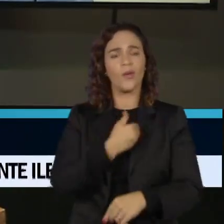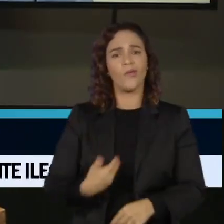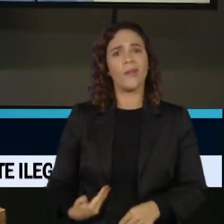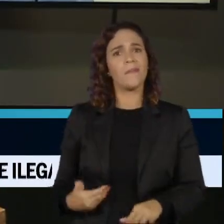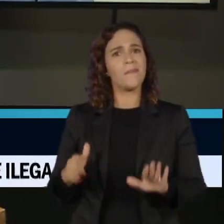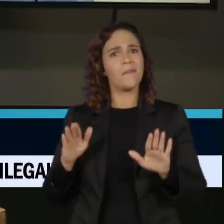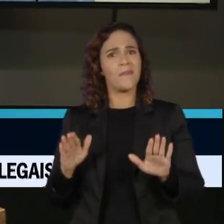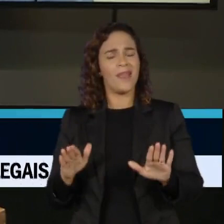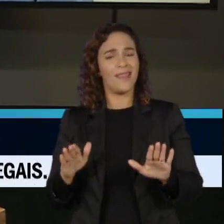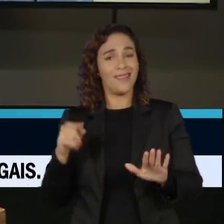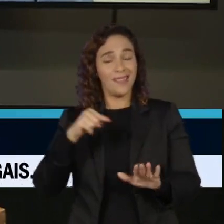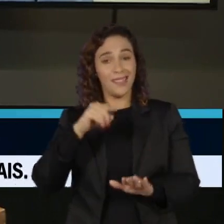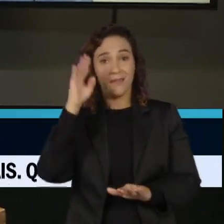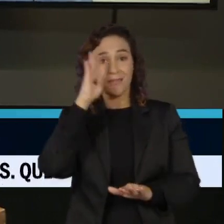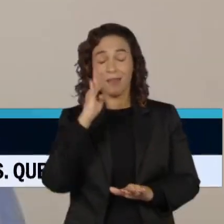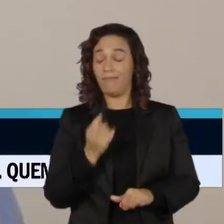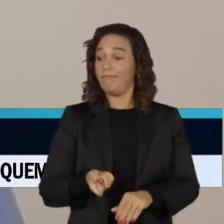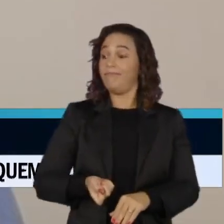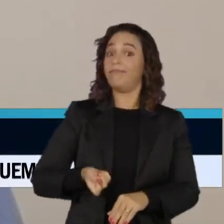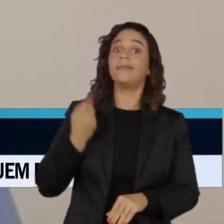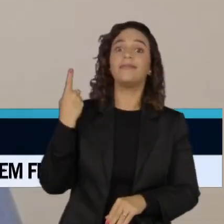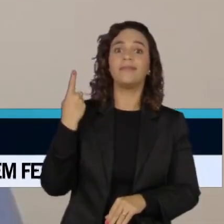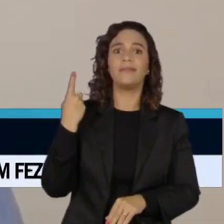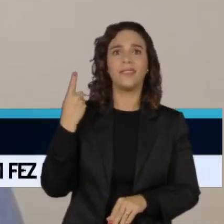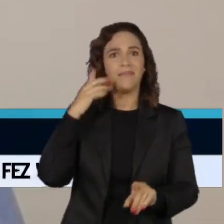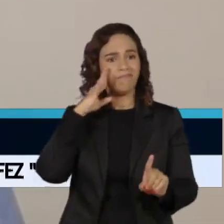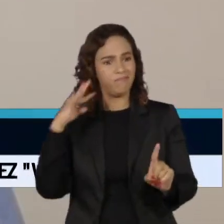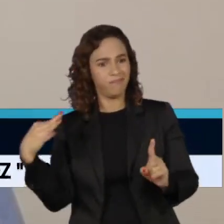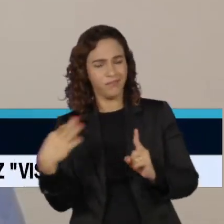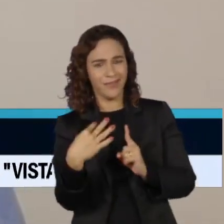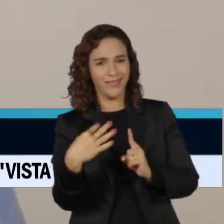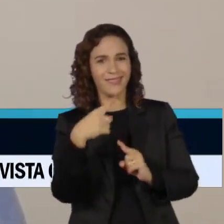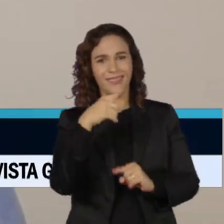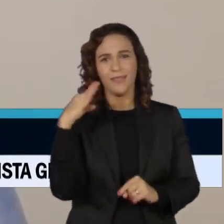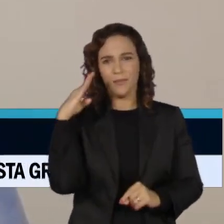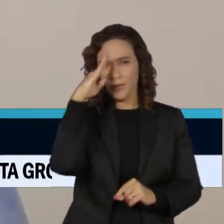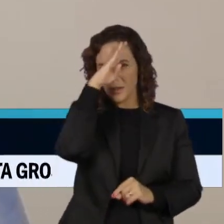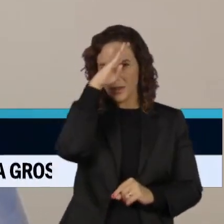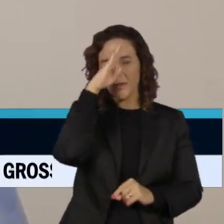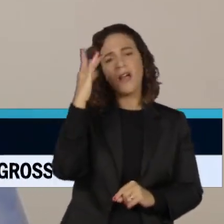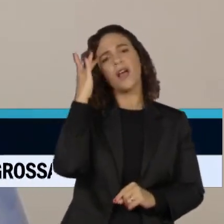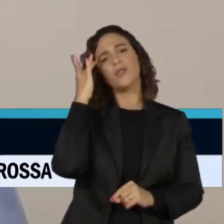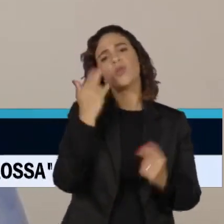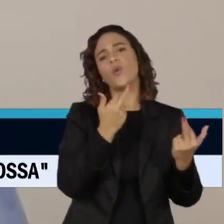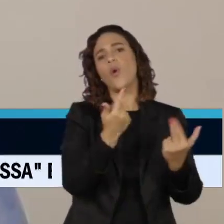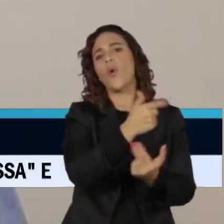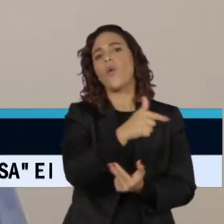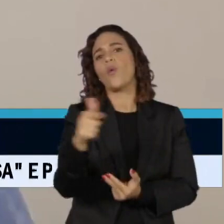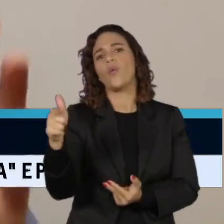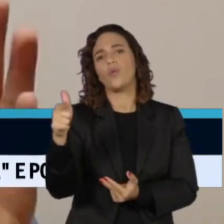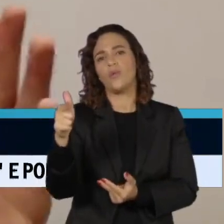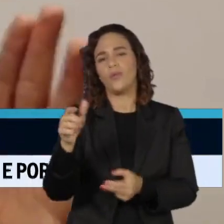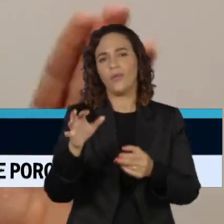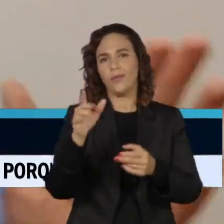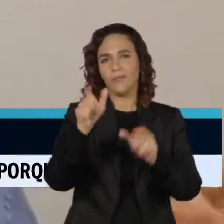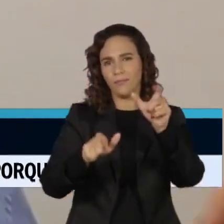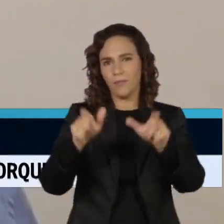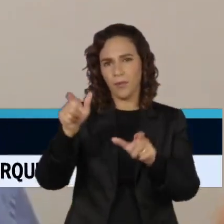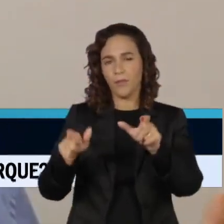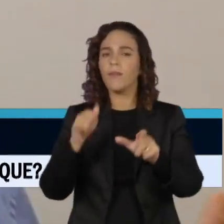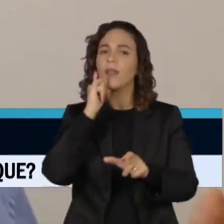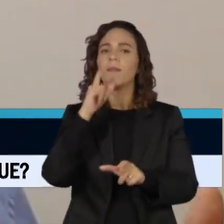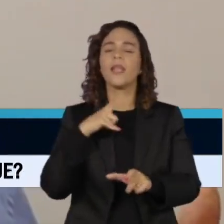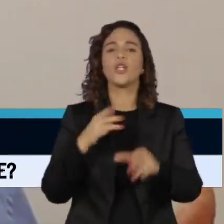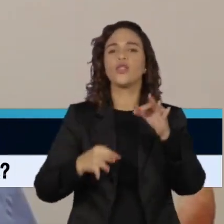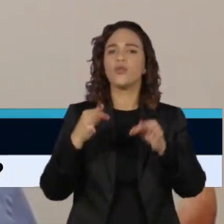que haverá para Jair Bolsonaro o mesmo tipo de processo para os demais, que é algo ocorrendo